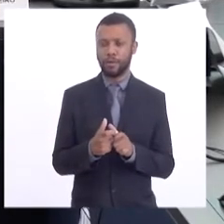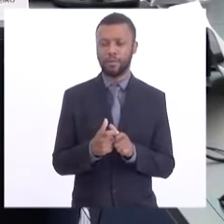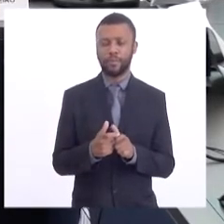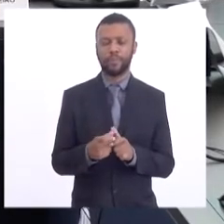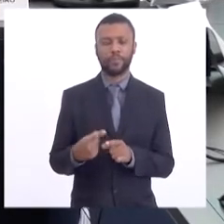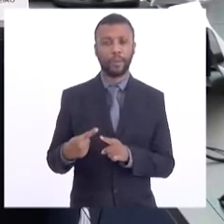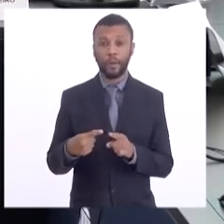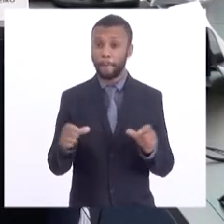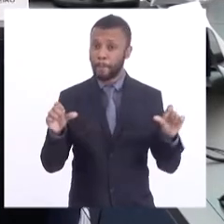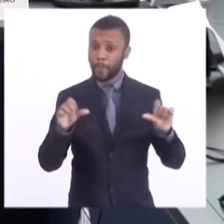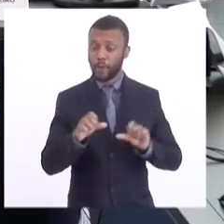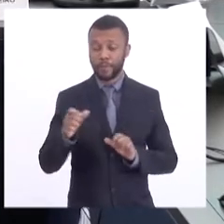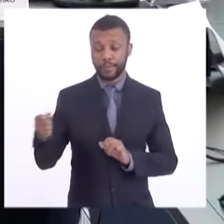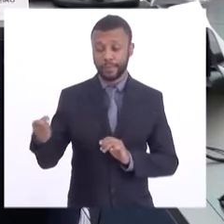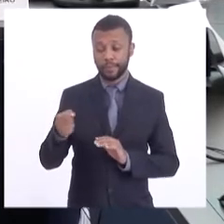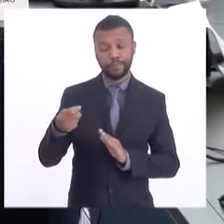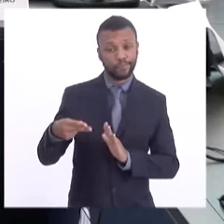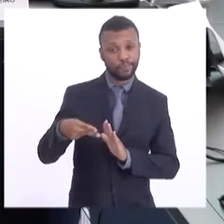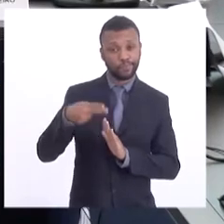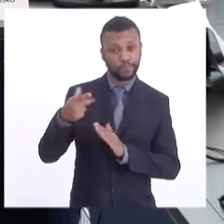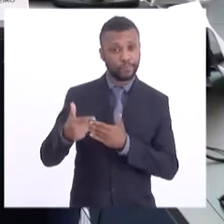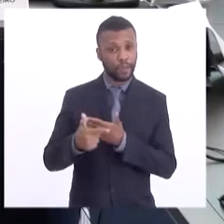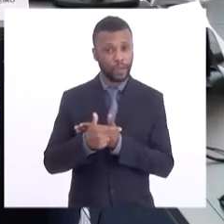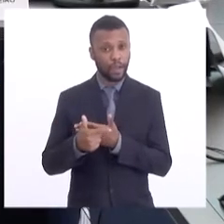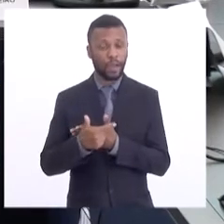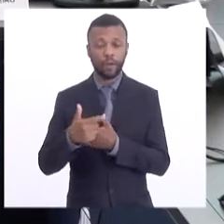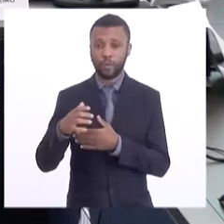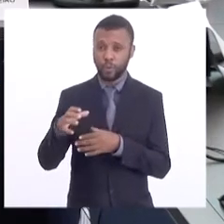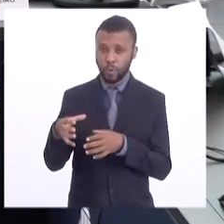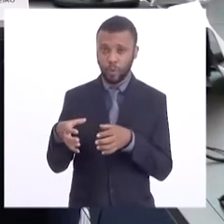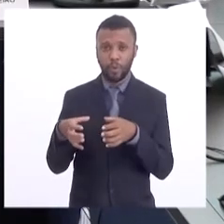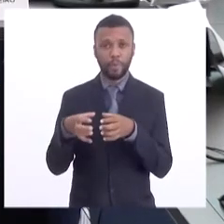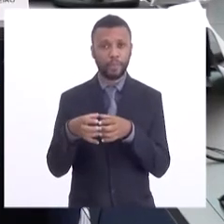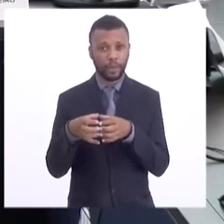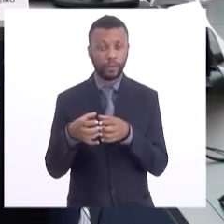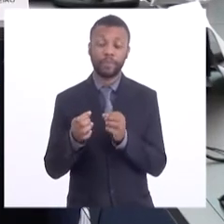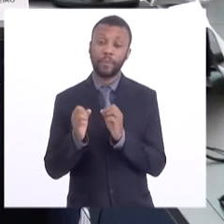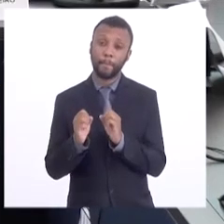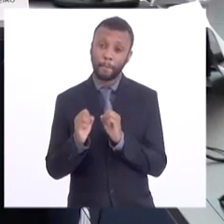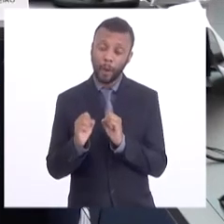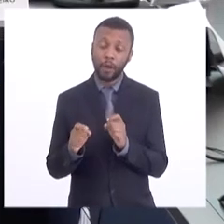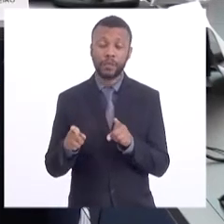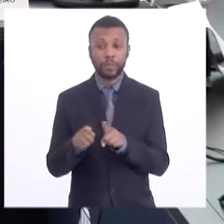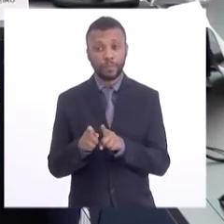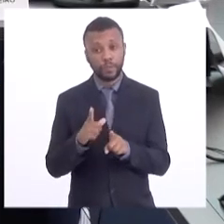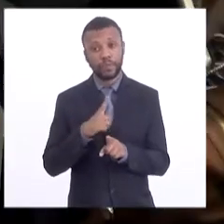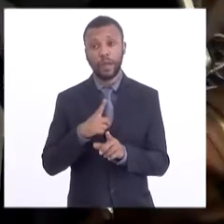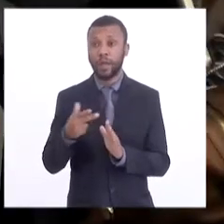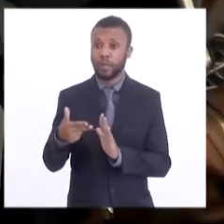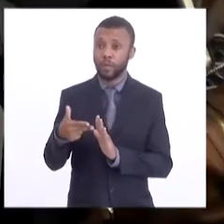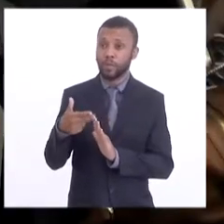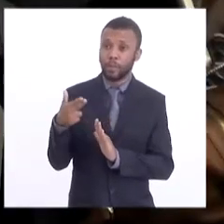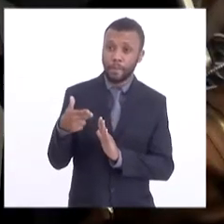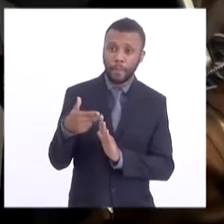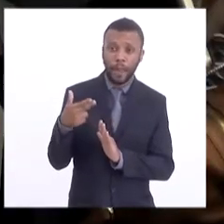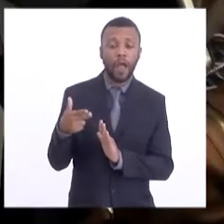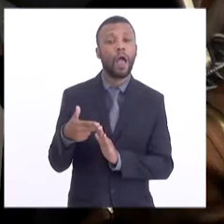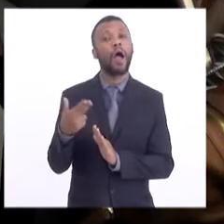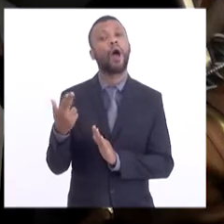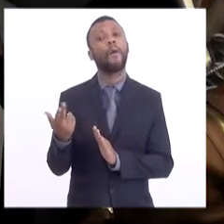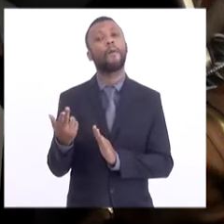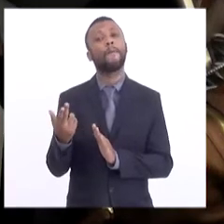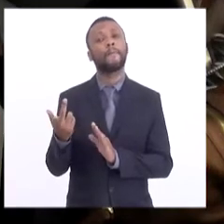quando você vier alguém para cá você pode até muitas vezes nomear uma